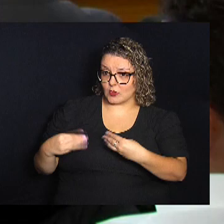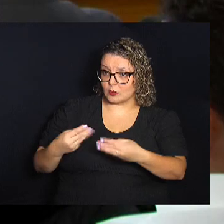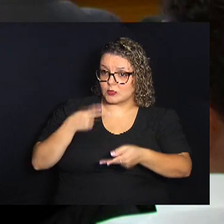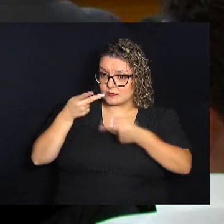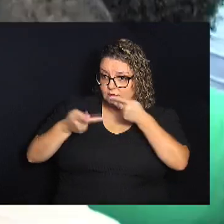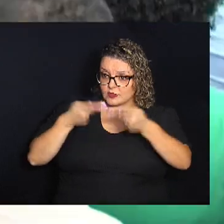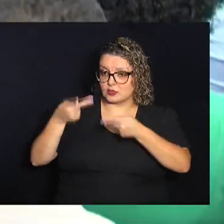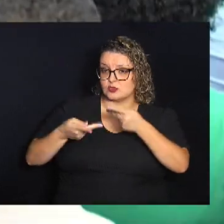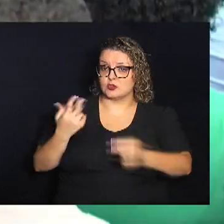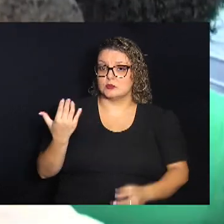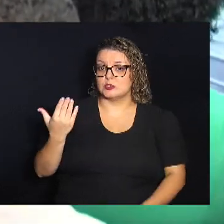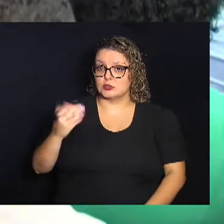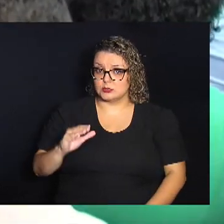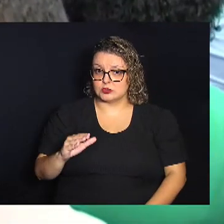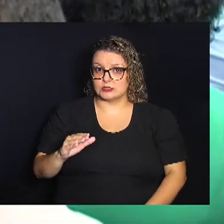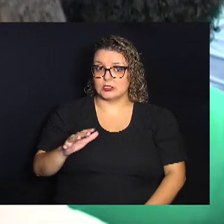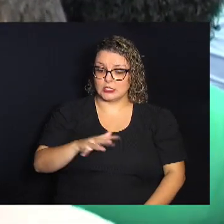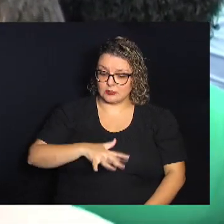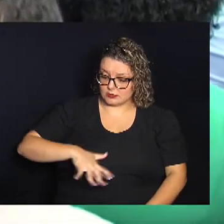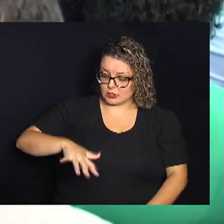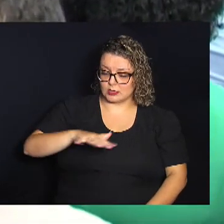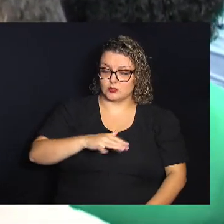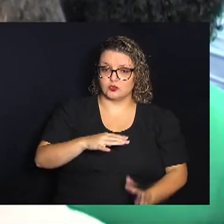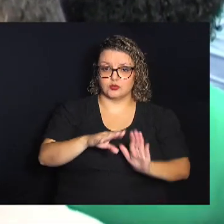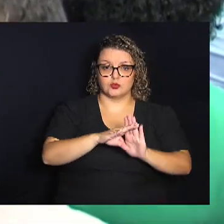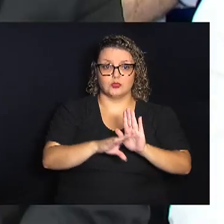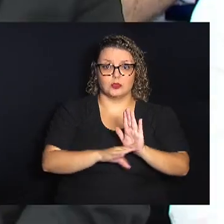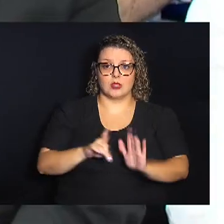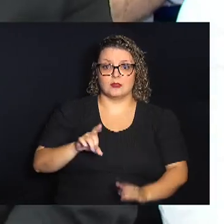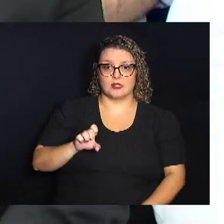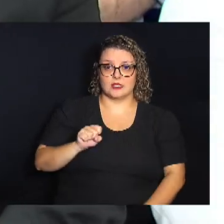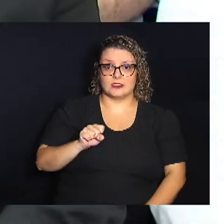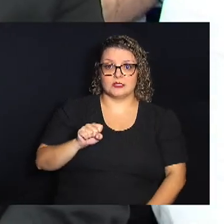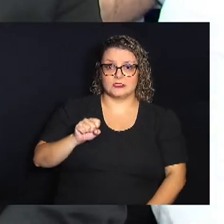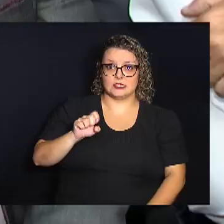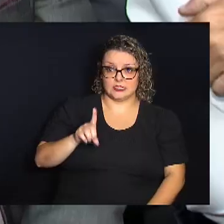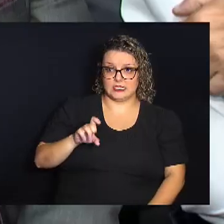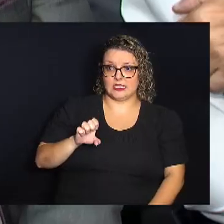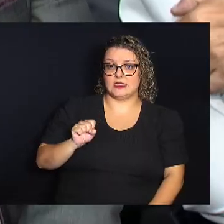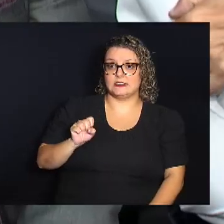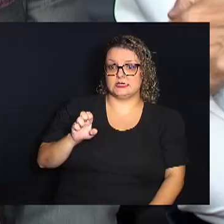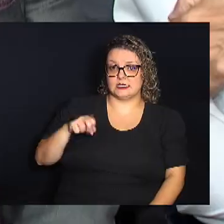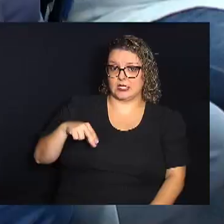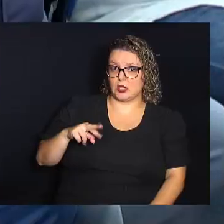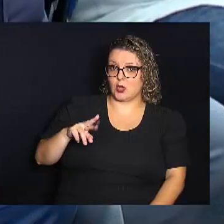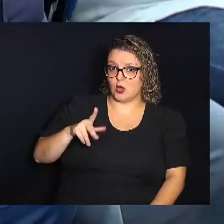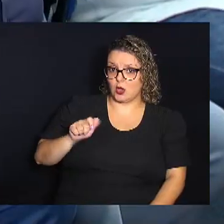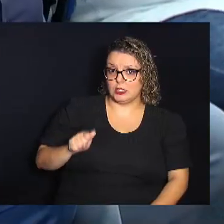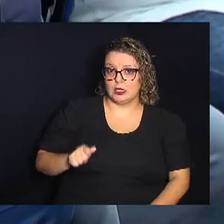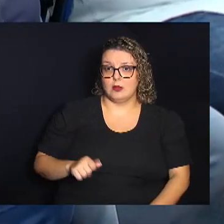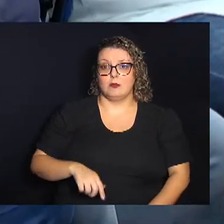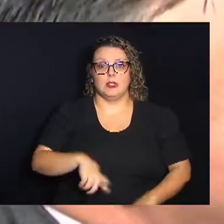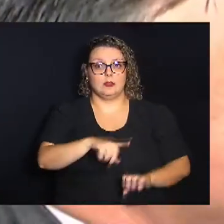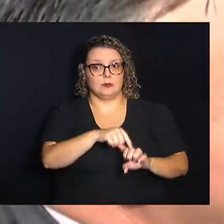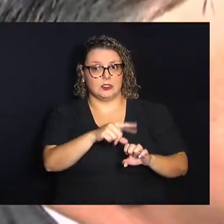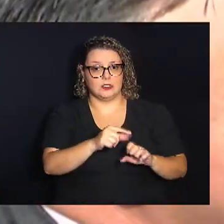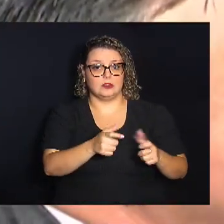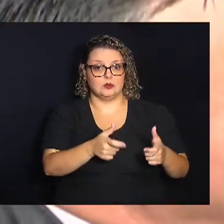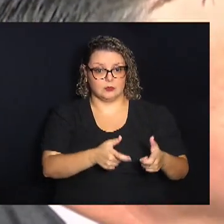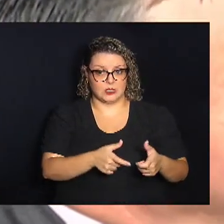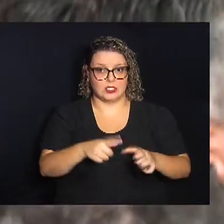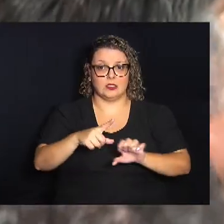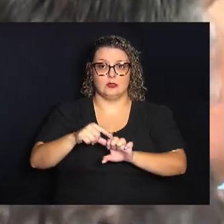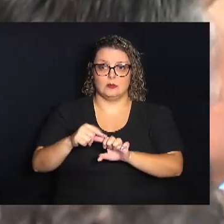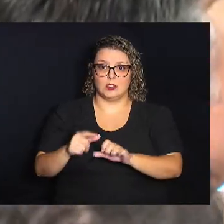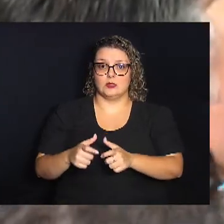sobre o lançamento da versão do programa Desenrola para empresas e microempreendedores individuais. A iniciativa vai seguir